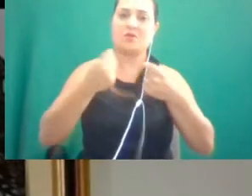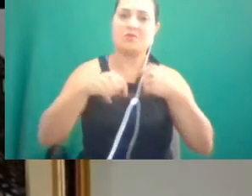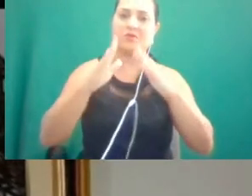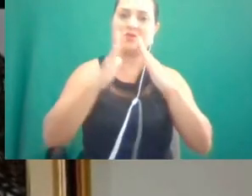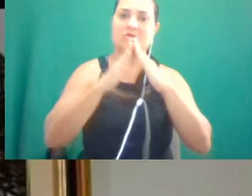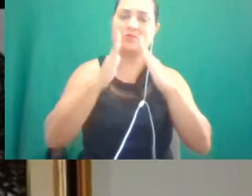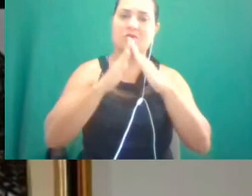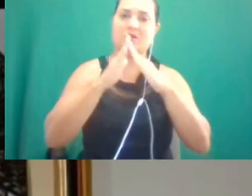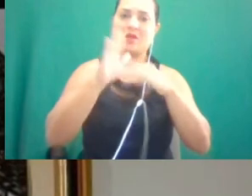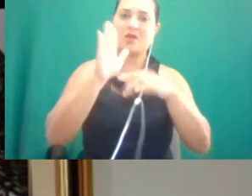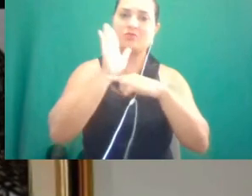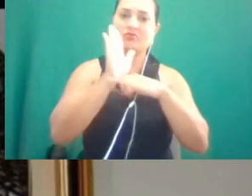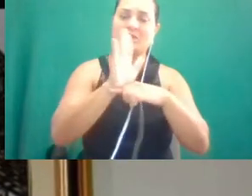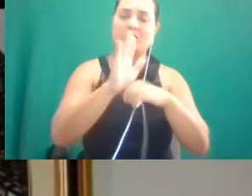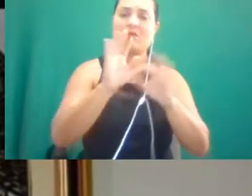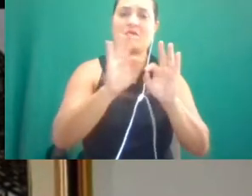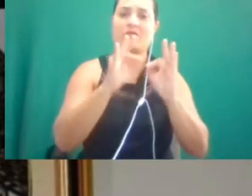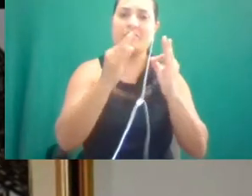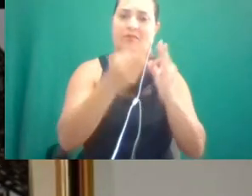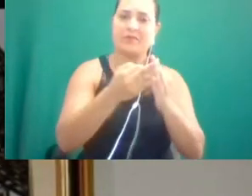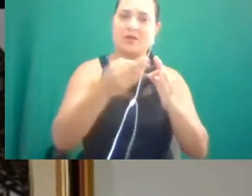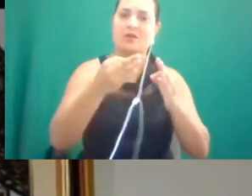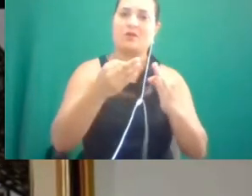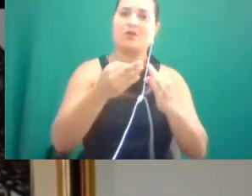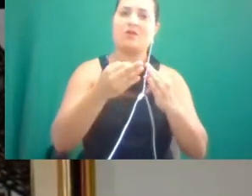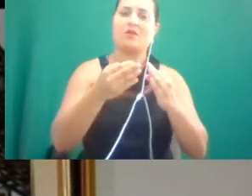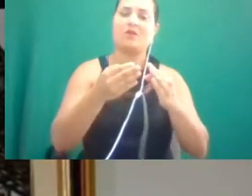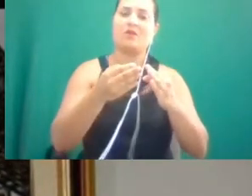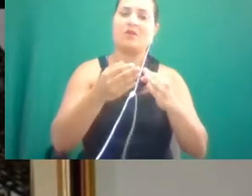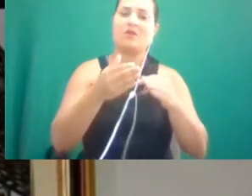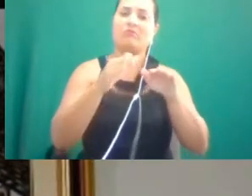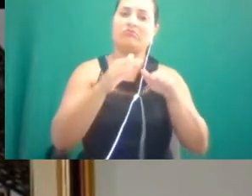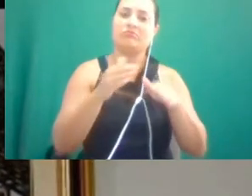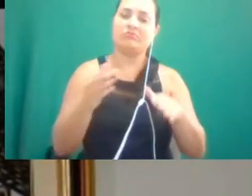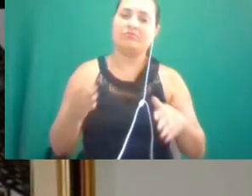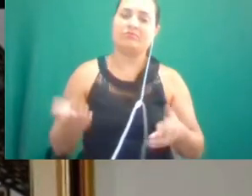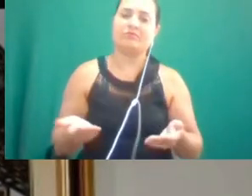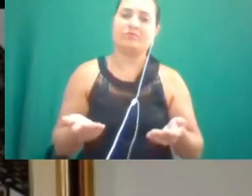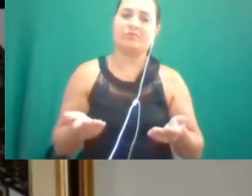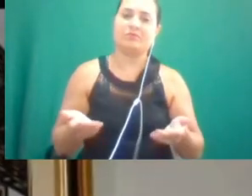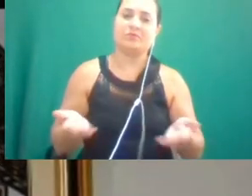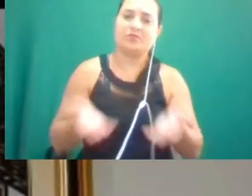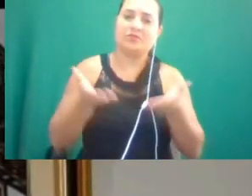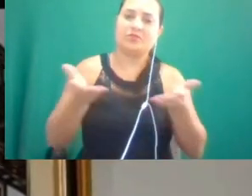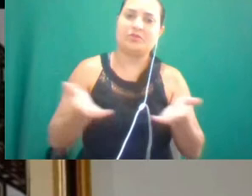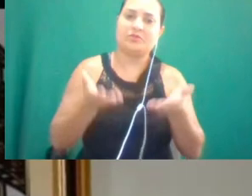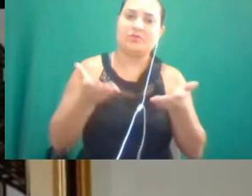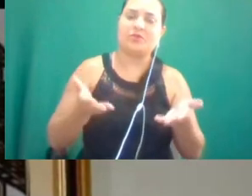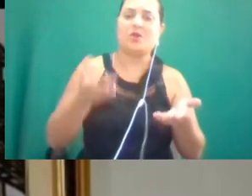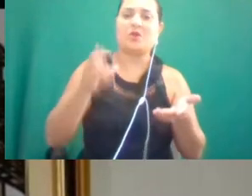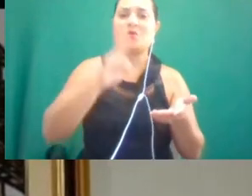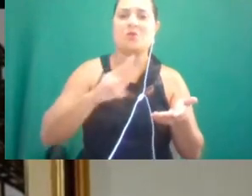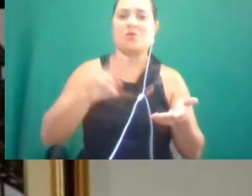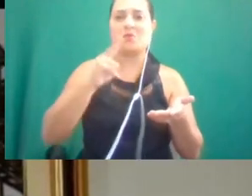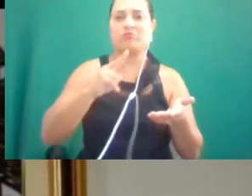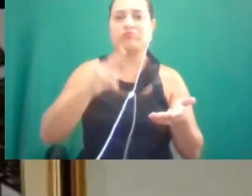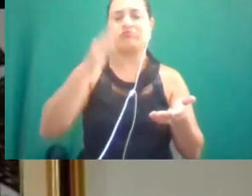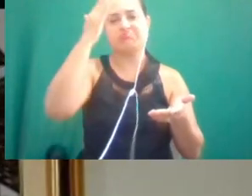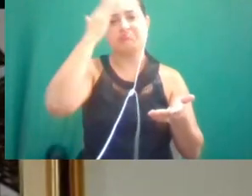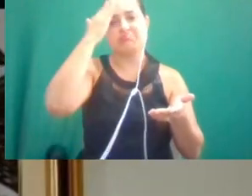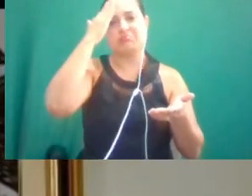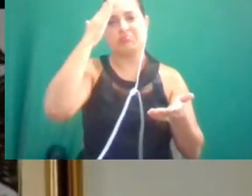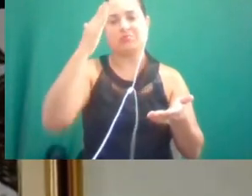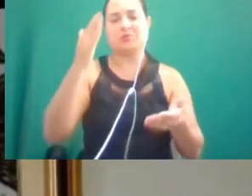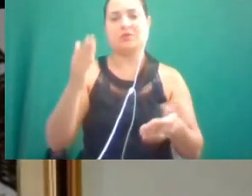homem e natureza, pelo bem da coletividade, resguardando e zelando pelos recursos naturais e bens ambientais